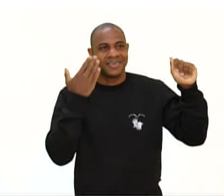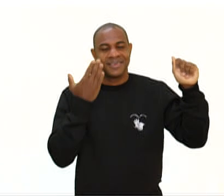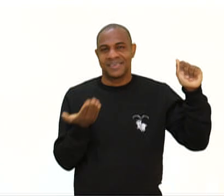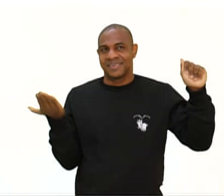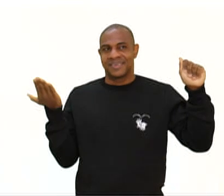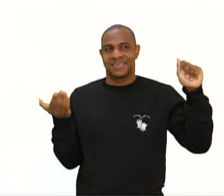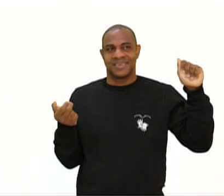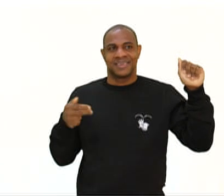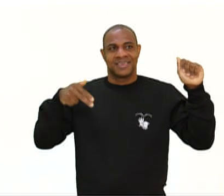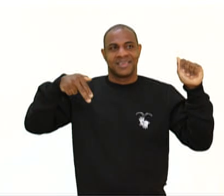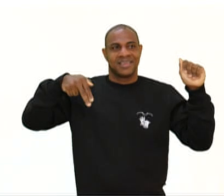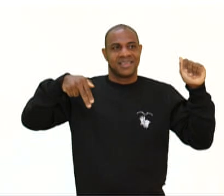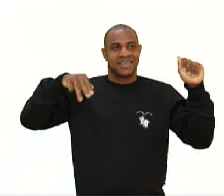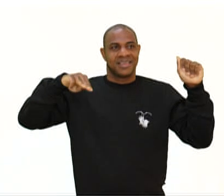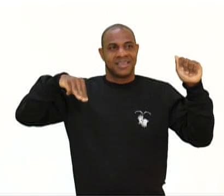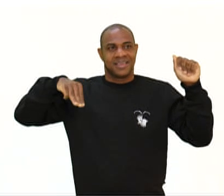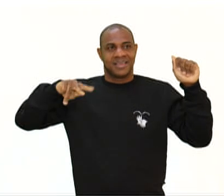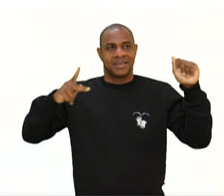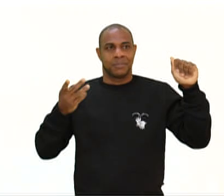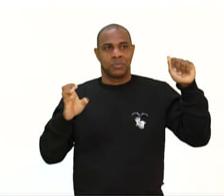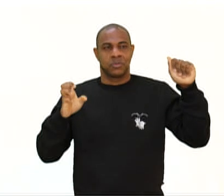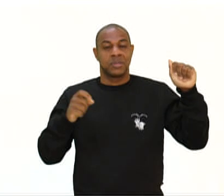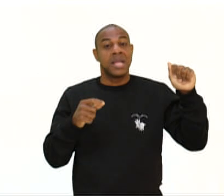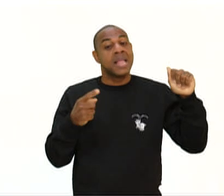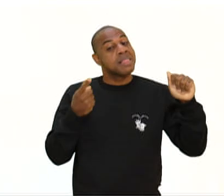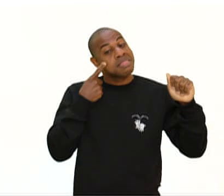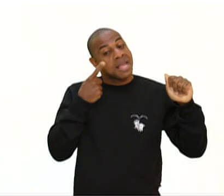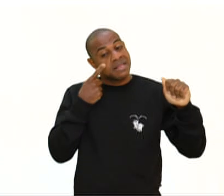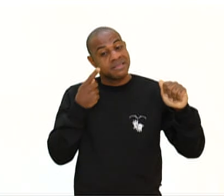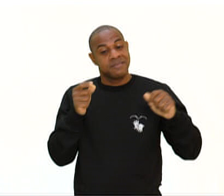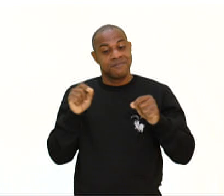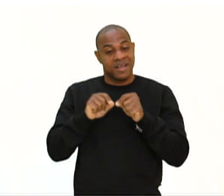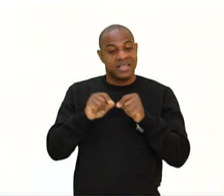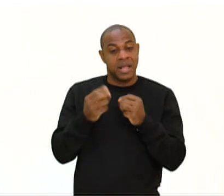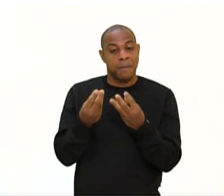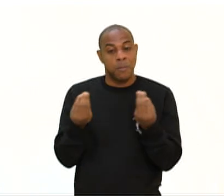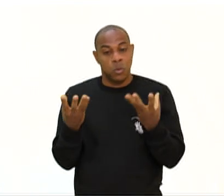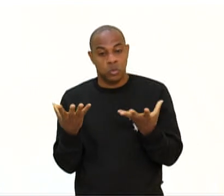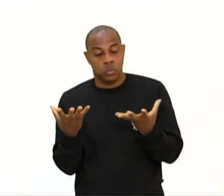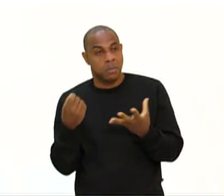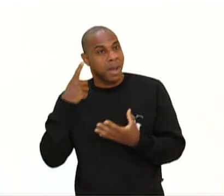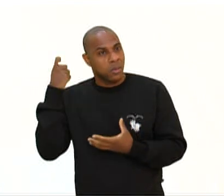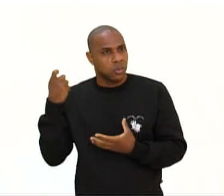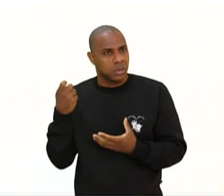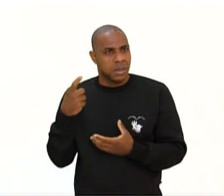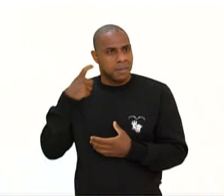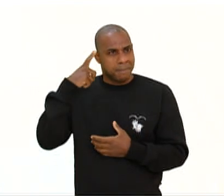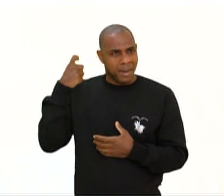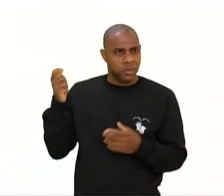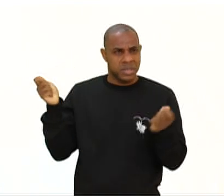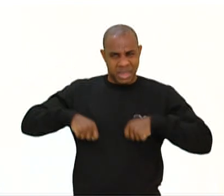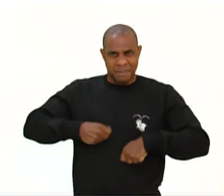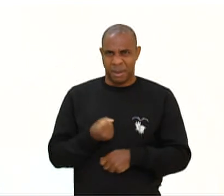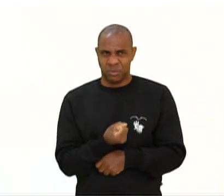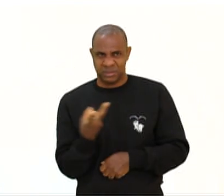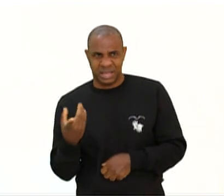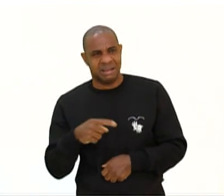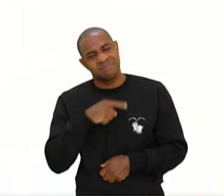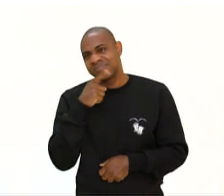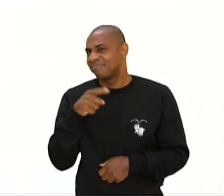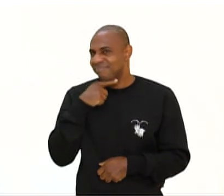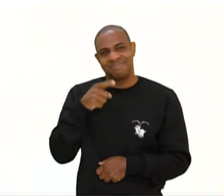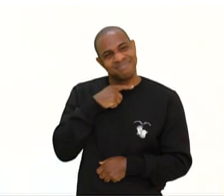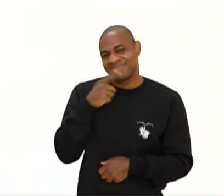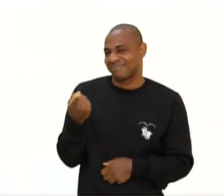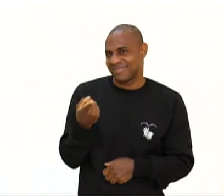noisy. Tente não fazer tanto barulho. Barulho dá para contar? Não, né? É incontável,